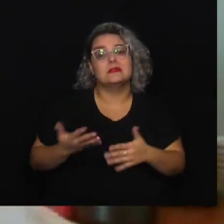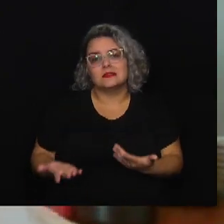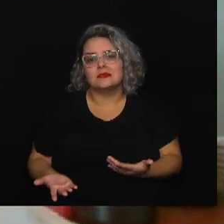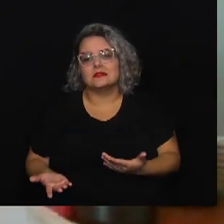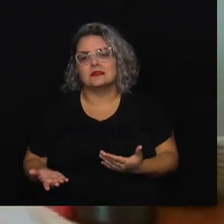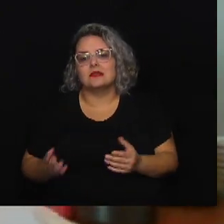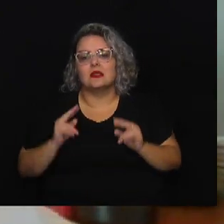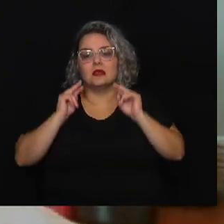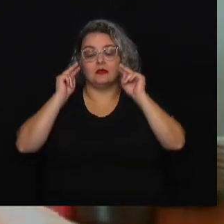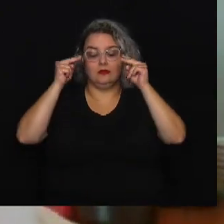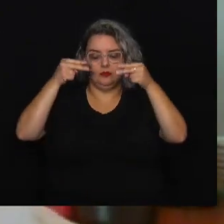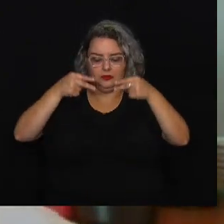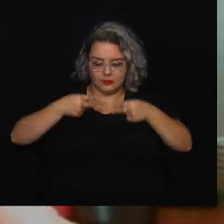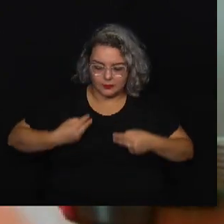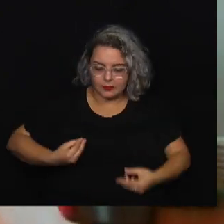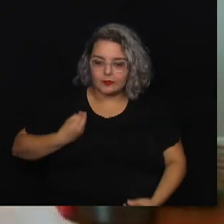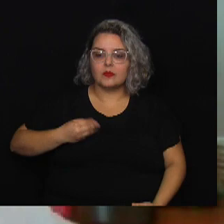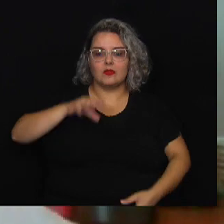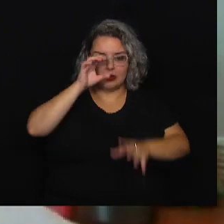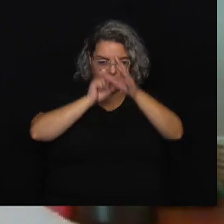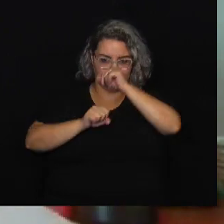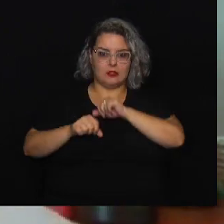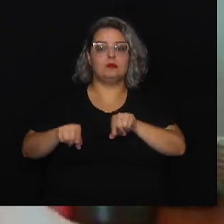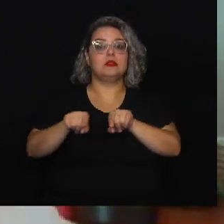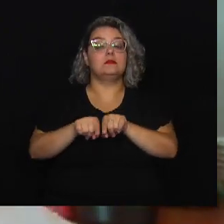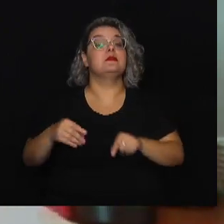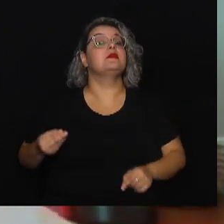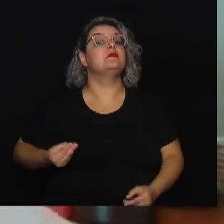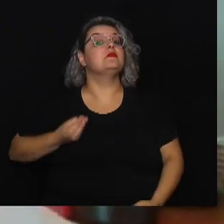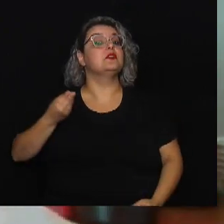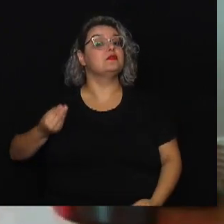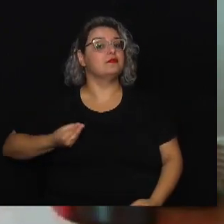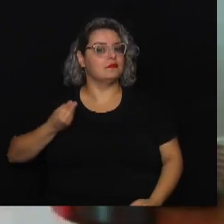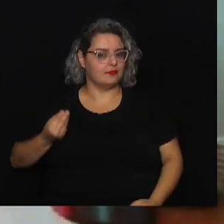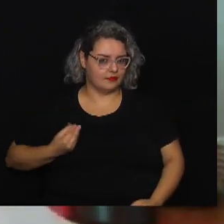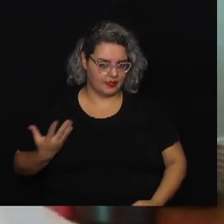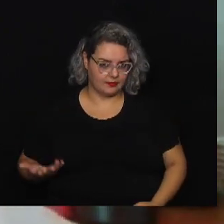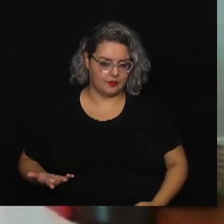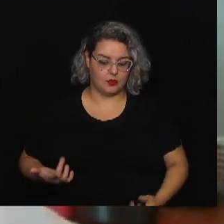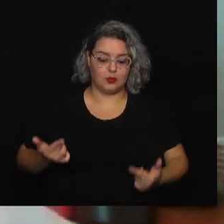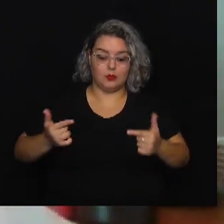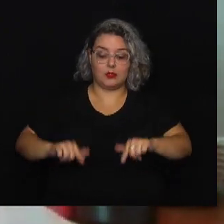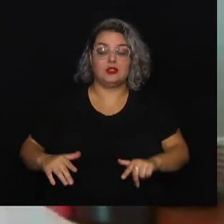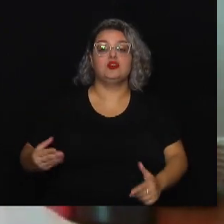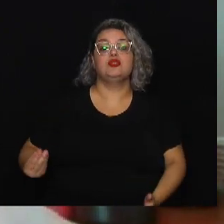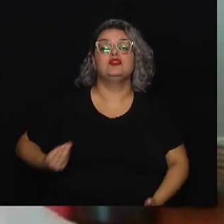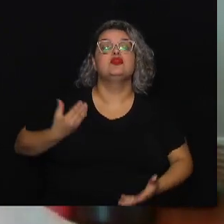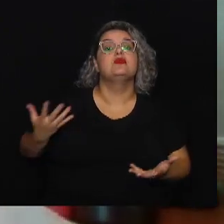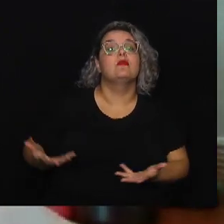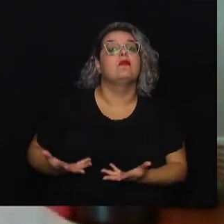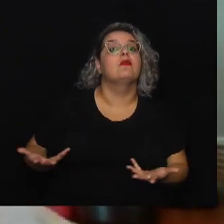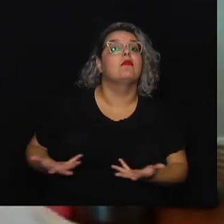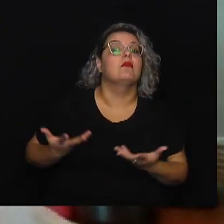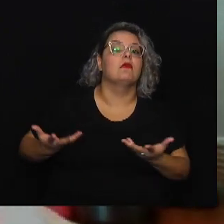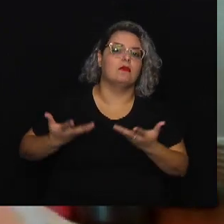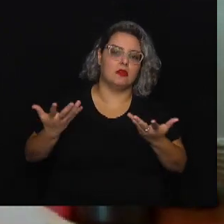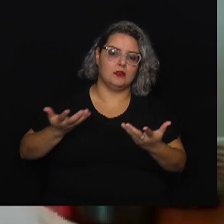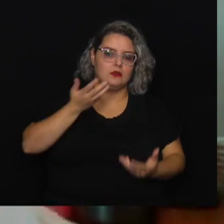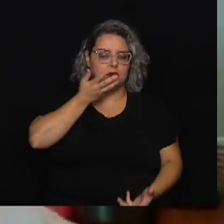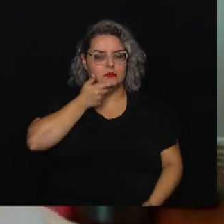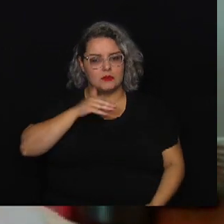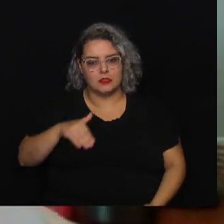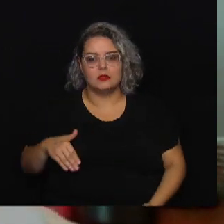vida, né? Vai aprender, vai, mas vai viver, né? A escola é um lugar de vida para as crianças, né? Então, bola